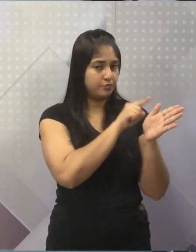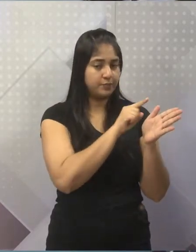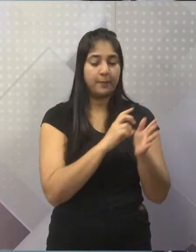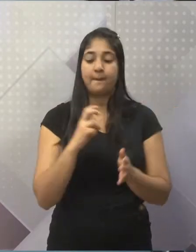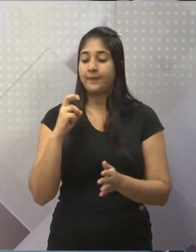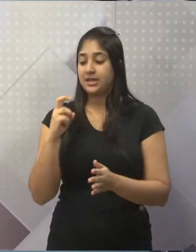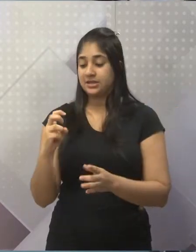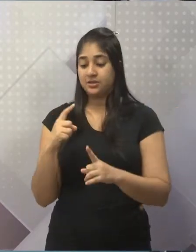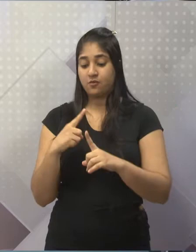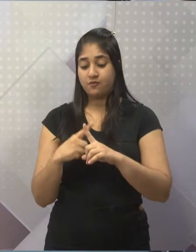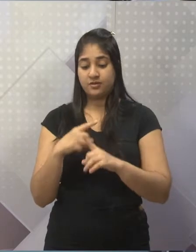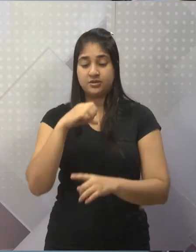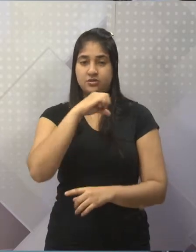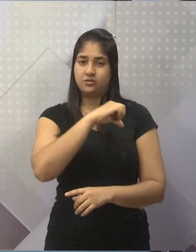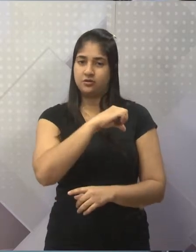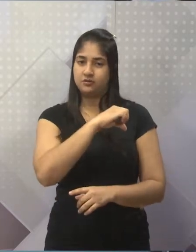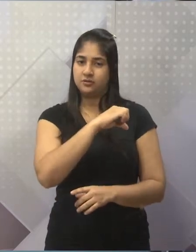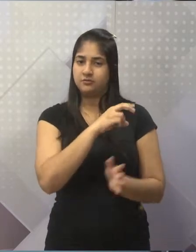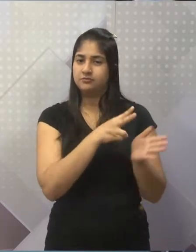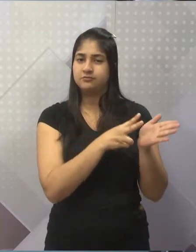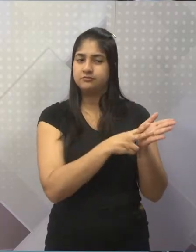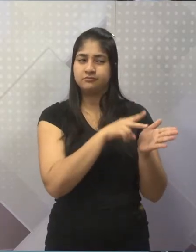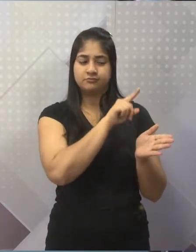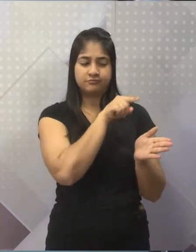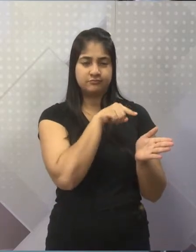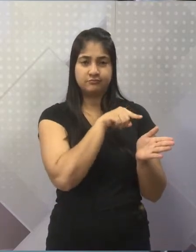a 5 vezes 9?